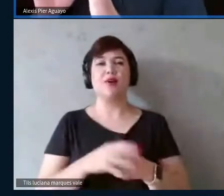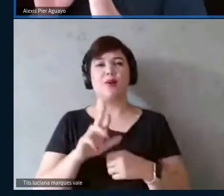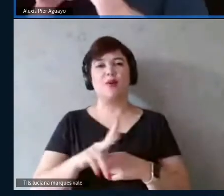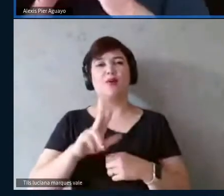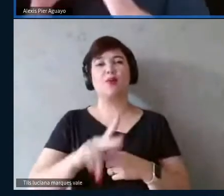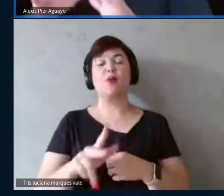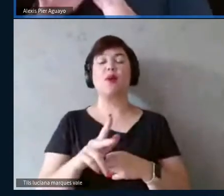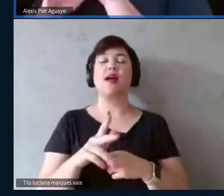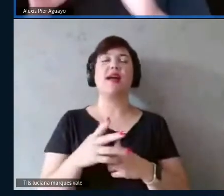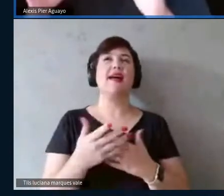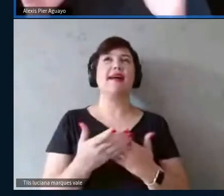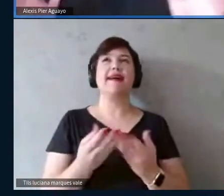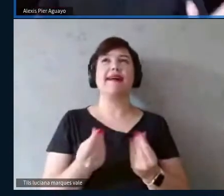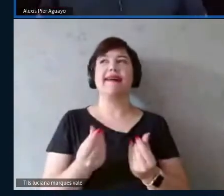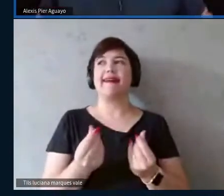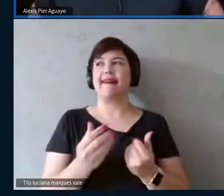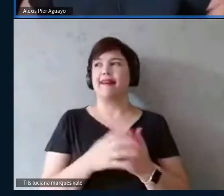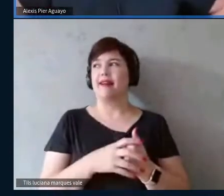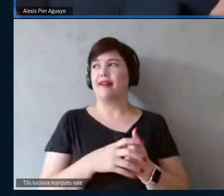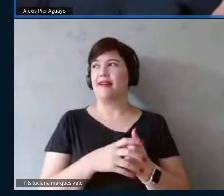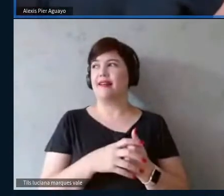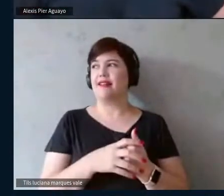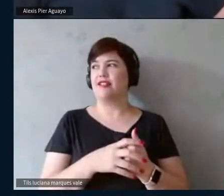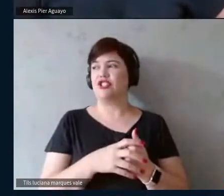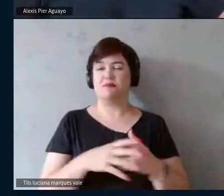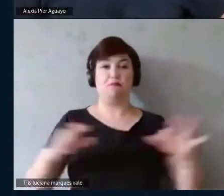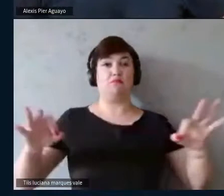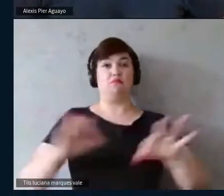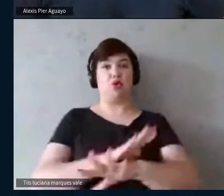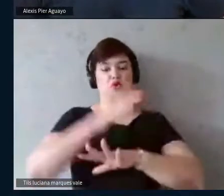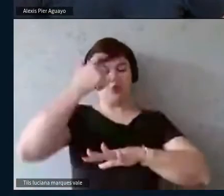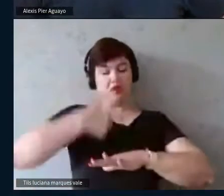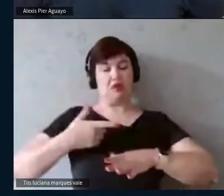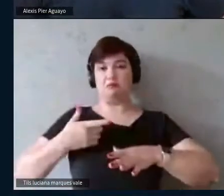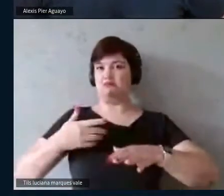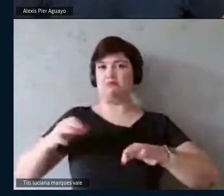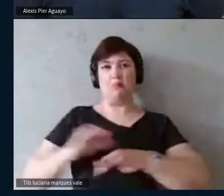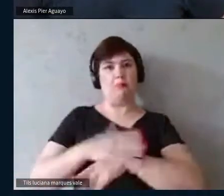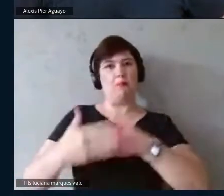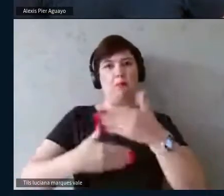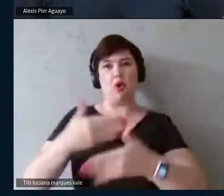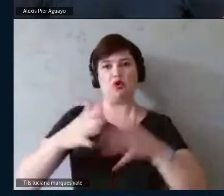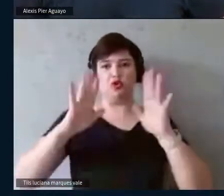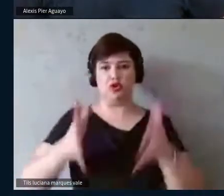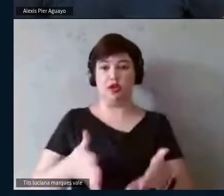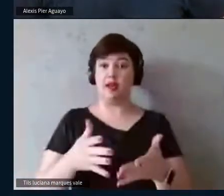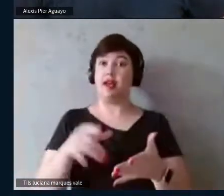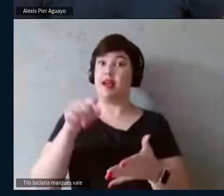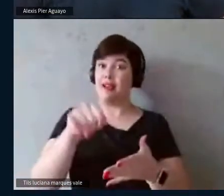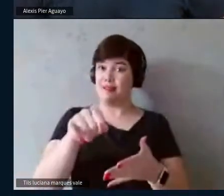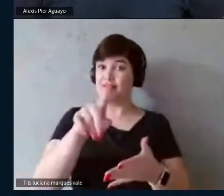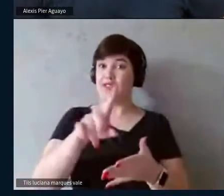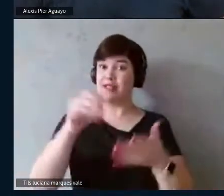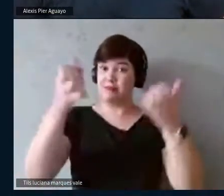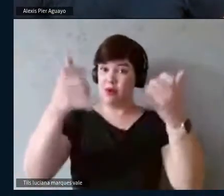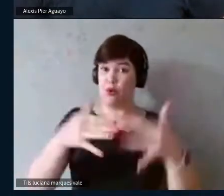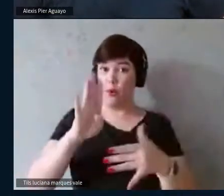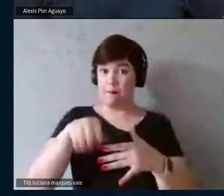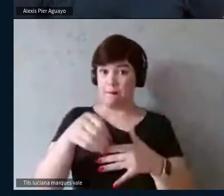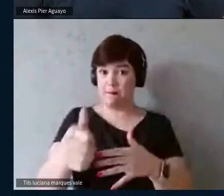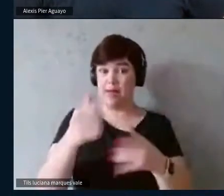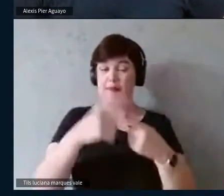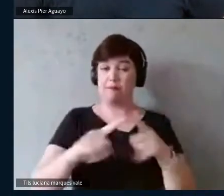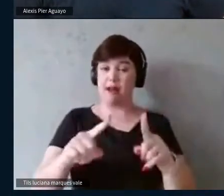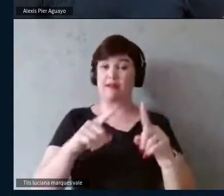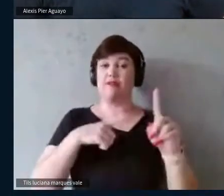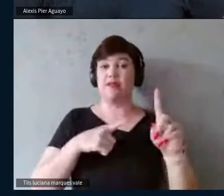questão de ser inato. Eu acho que o caminho que você fez de explicação foi muito bom, mas você traz uma